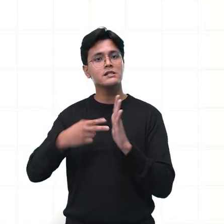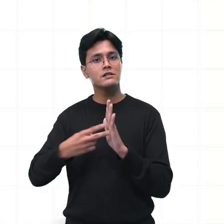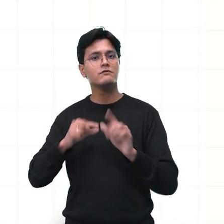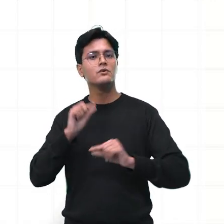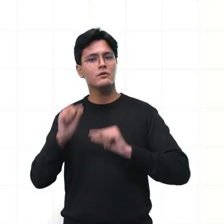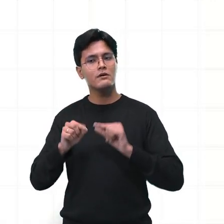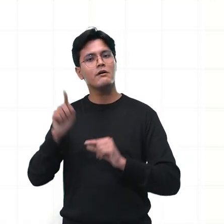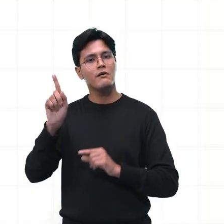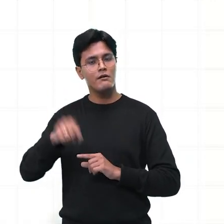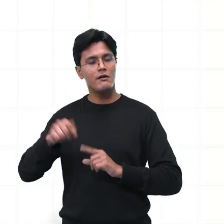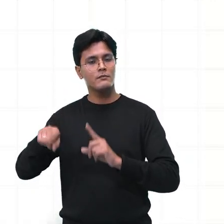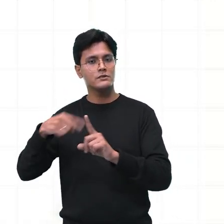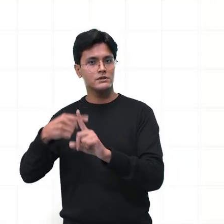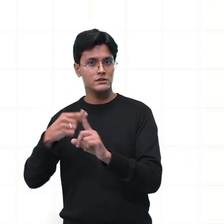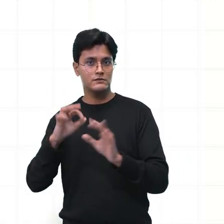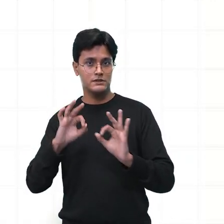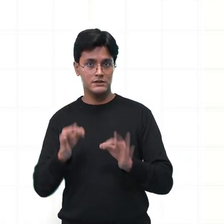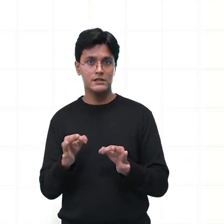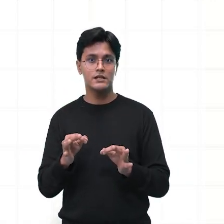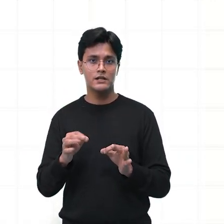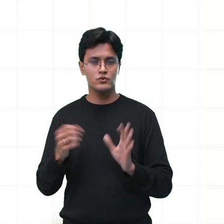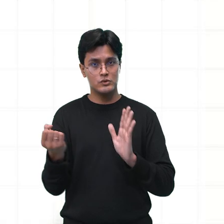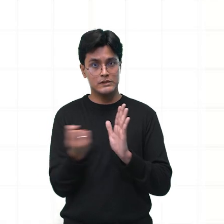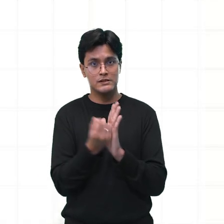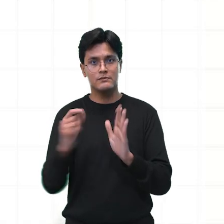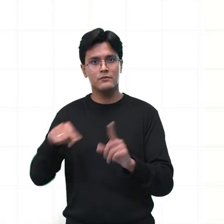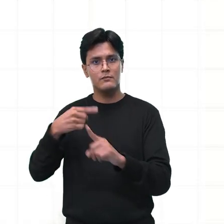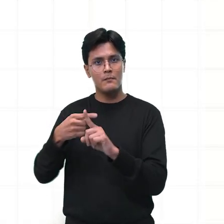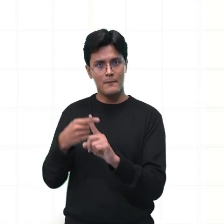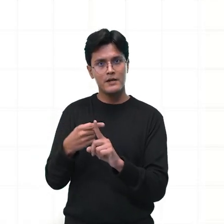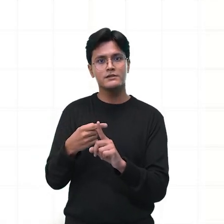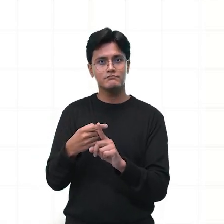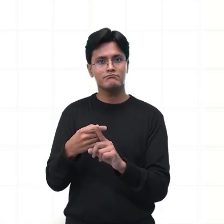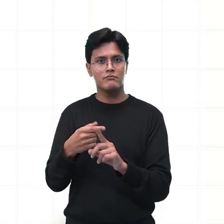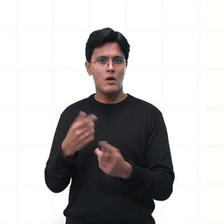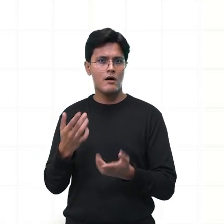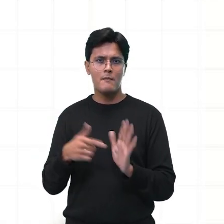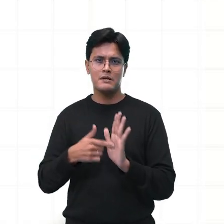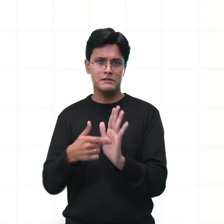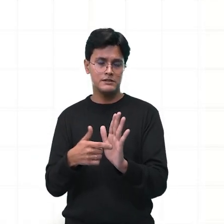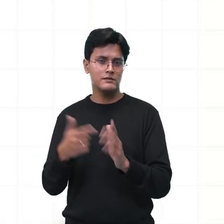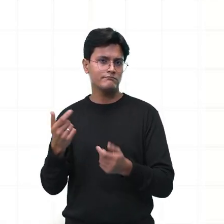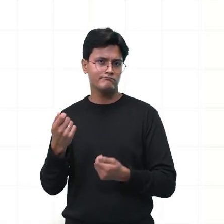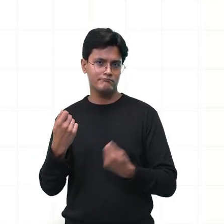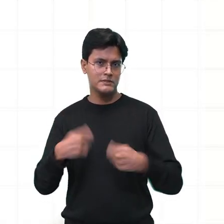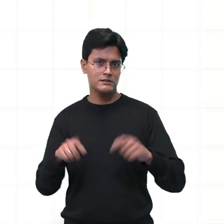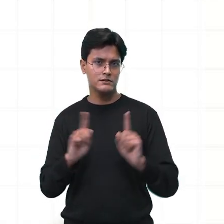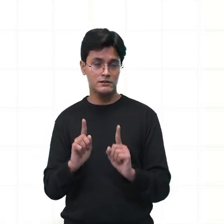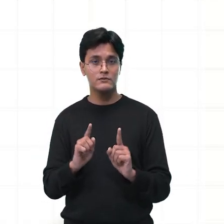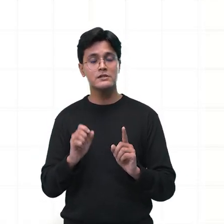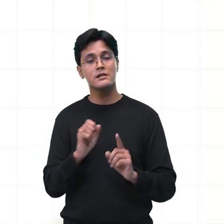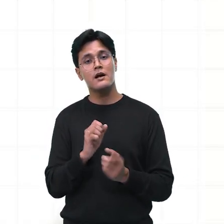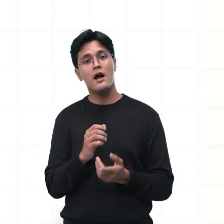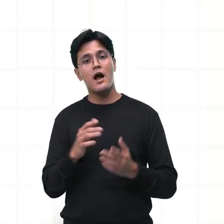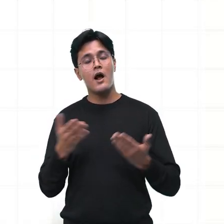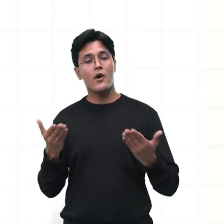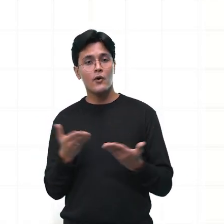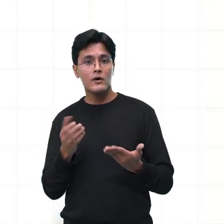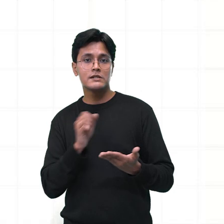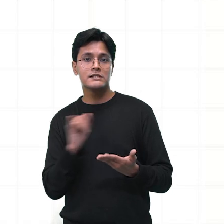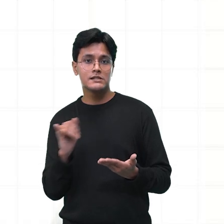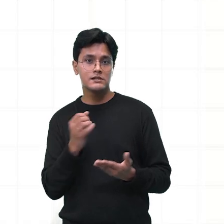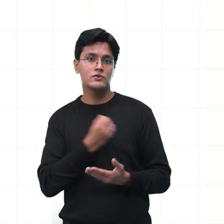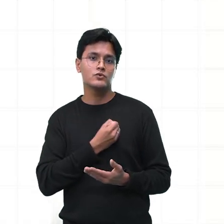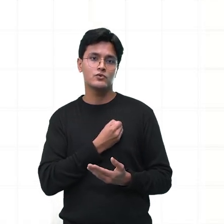significa que ele é positivo, tá? O sinal de mais não precisa aparecer na frente dele. Já o negativo, quando eu tenho um número negativo,